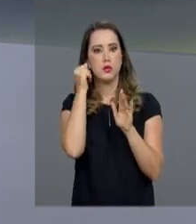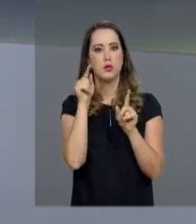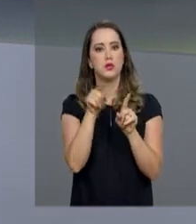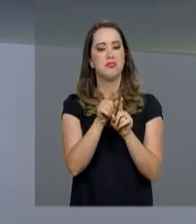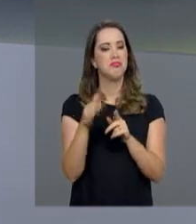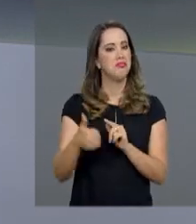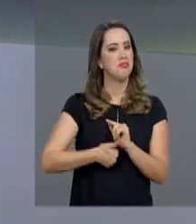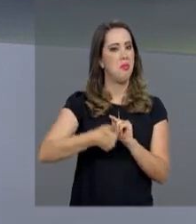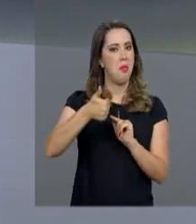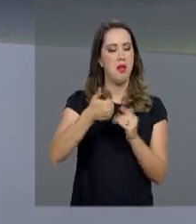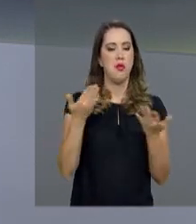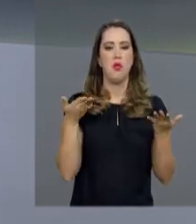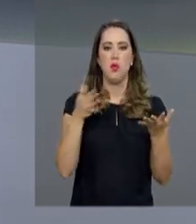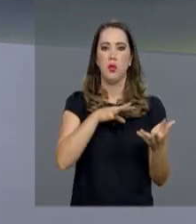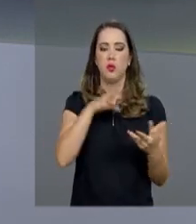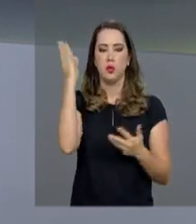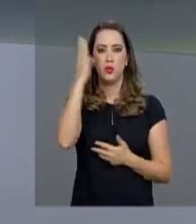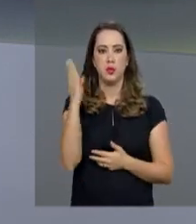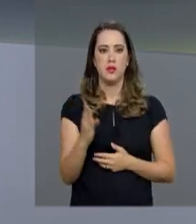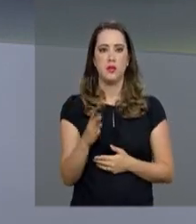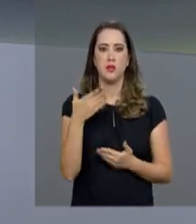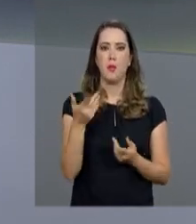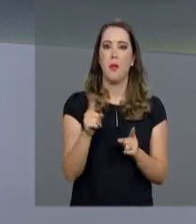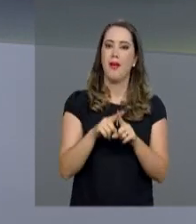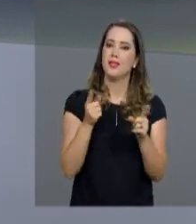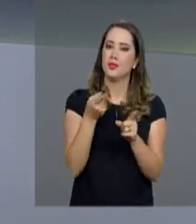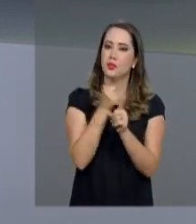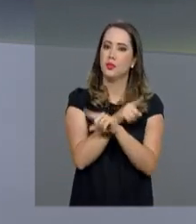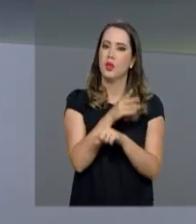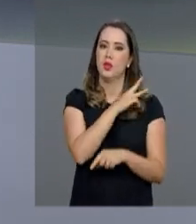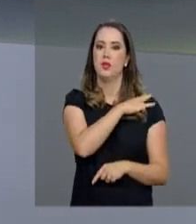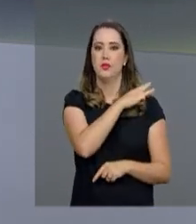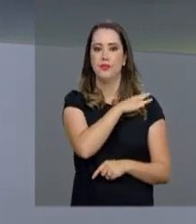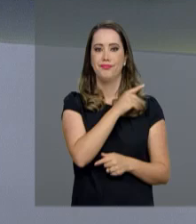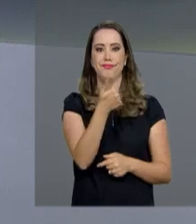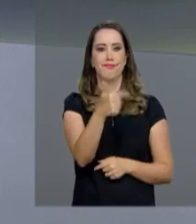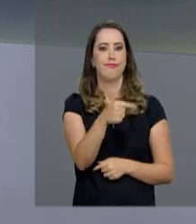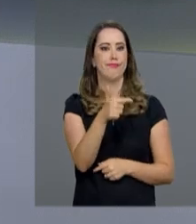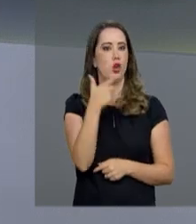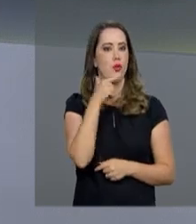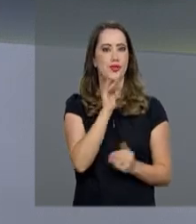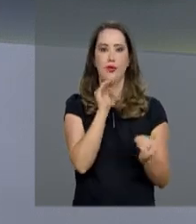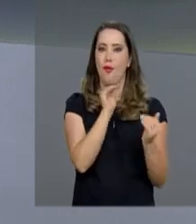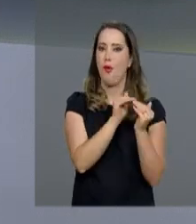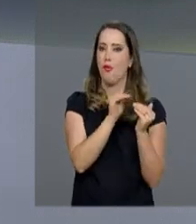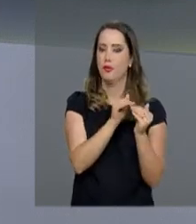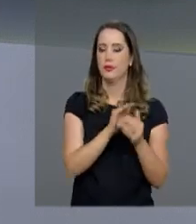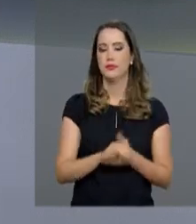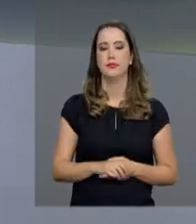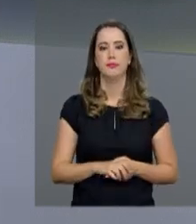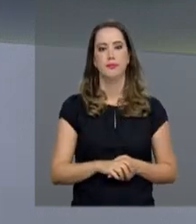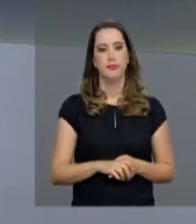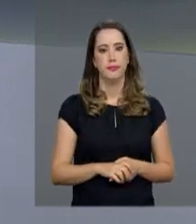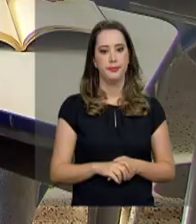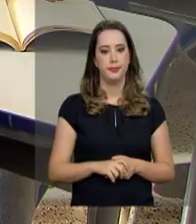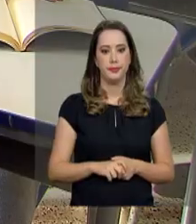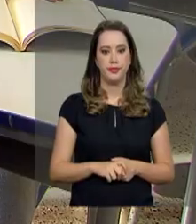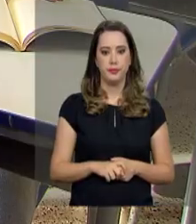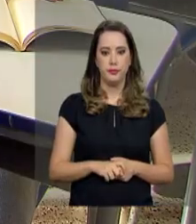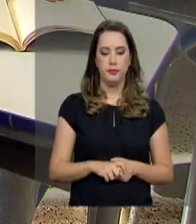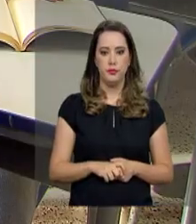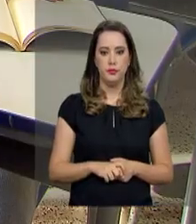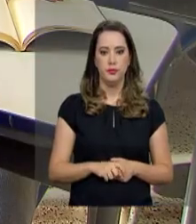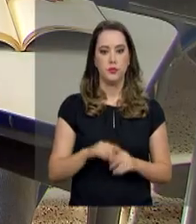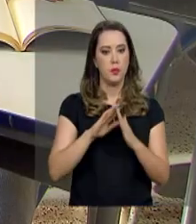Ceará foi o que mais se destacou. Por outro lado, no ensino médio, nenhum estado alcançou a meta.